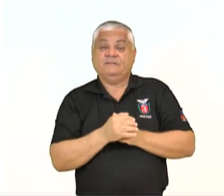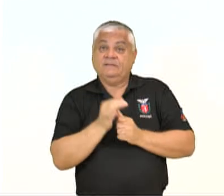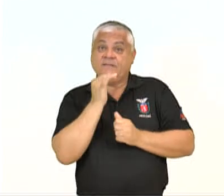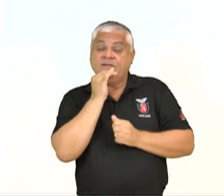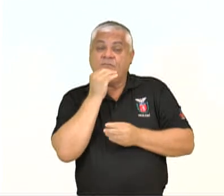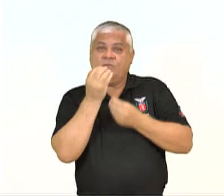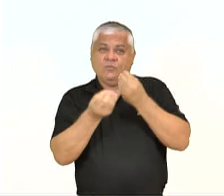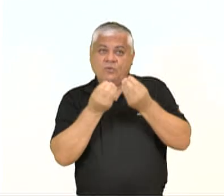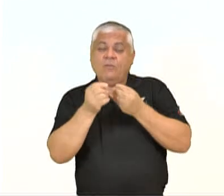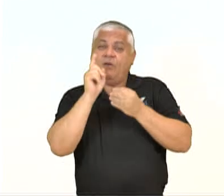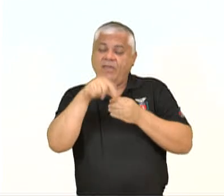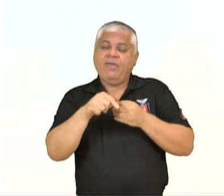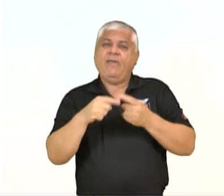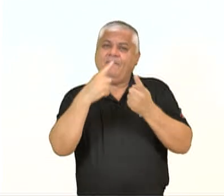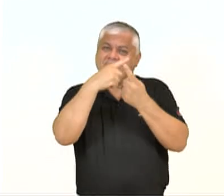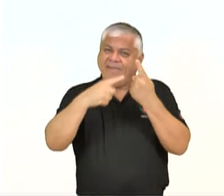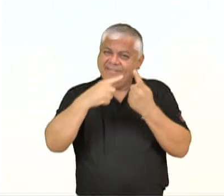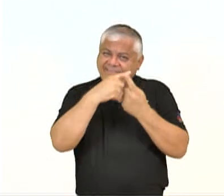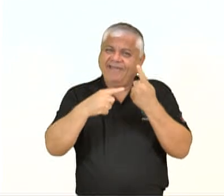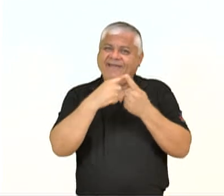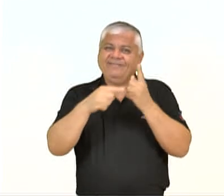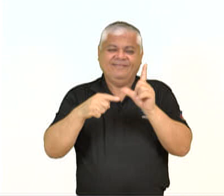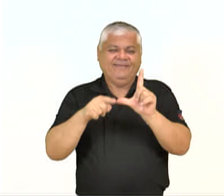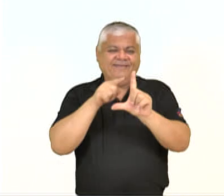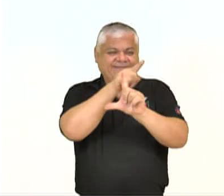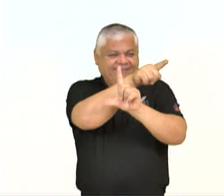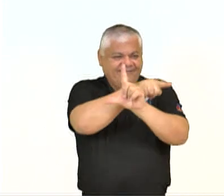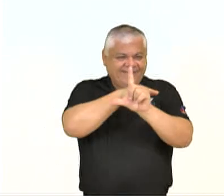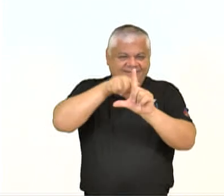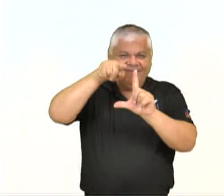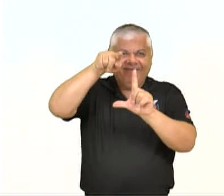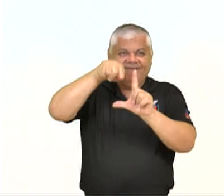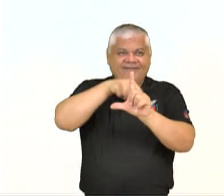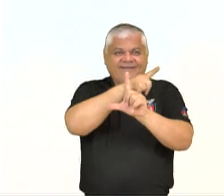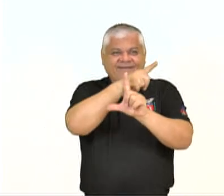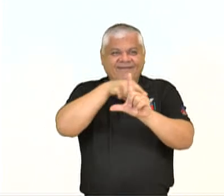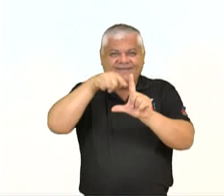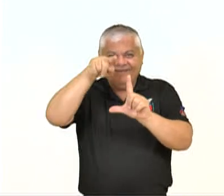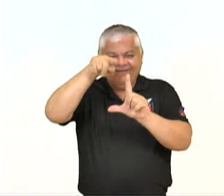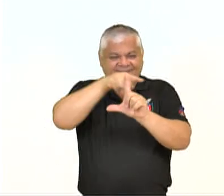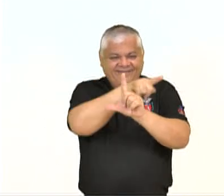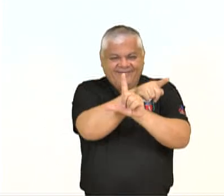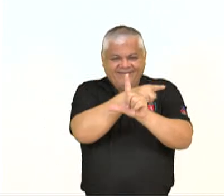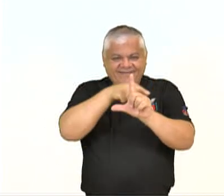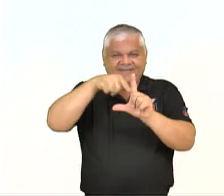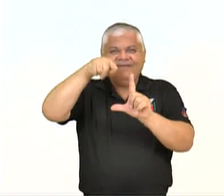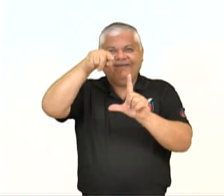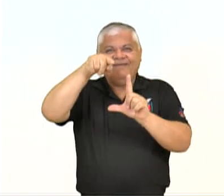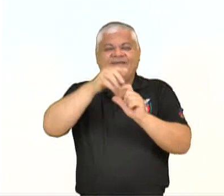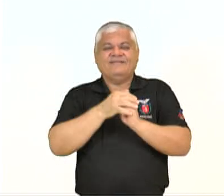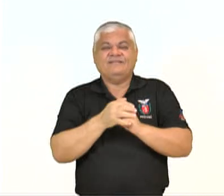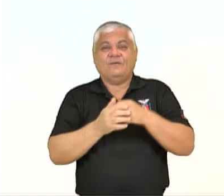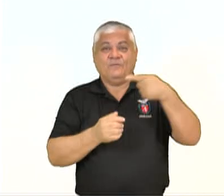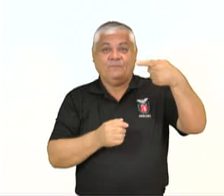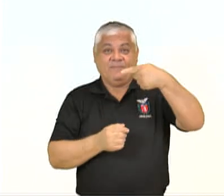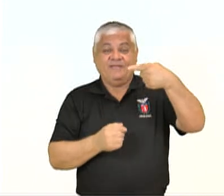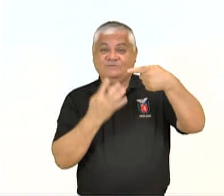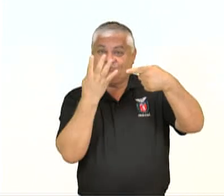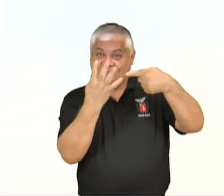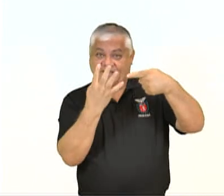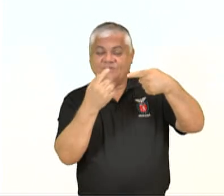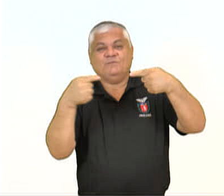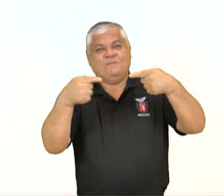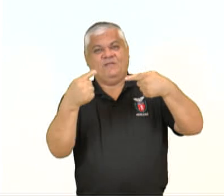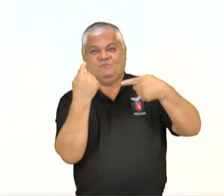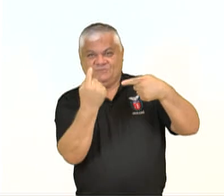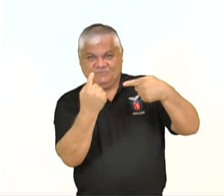do que a metade. O eixo, ele está no eixo de simetria da parábola. Então, nesse caso, né, as raízes são menos 4 e menos 1, conforme vocês